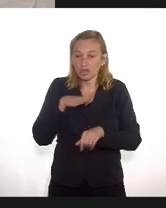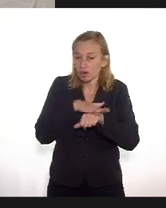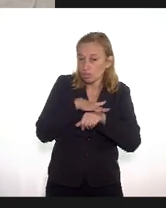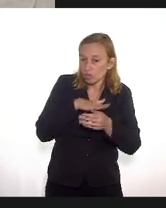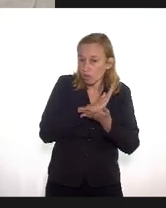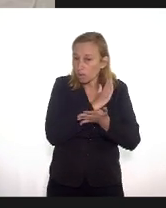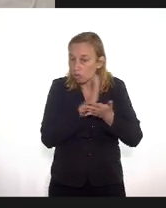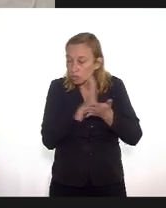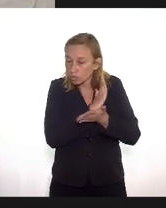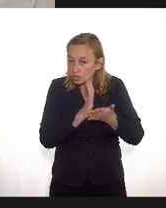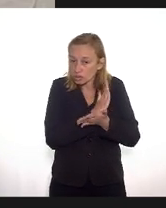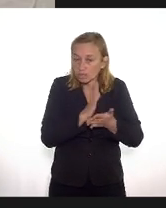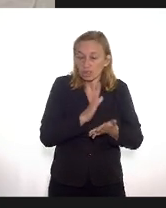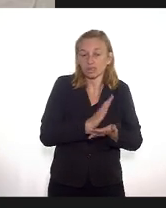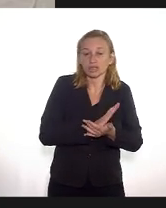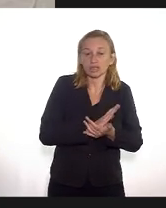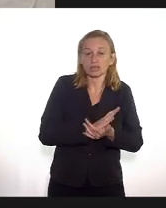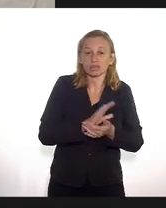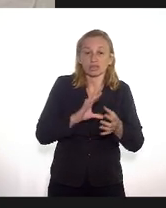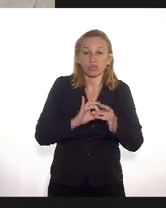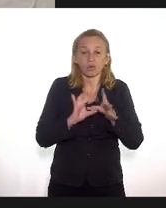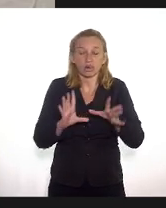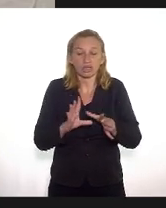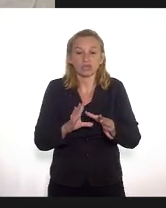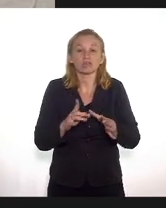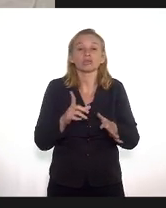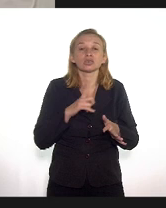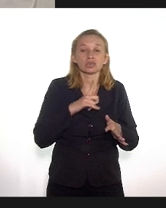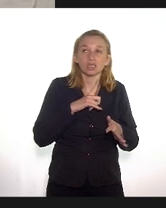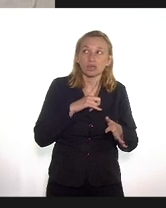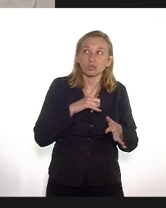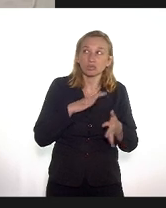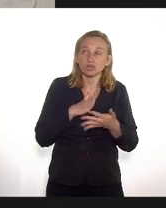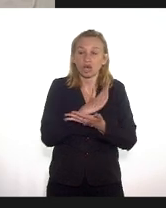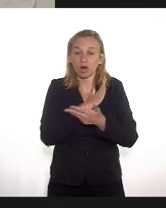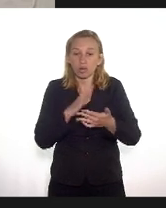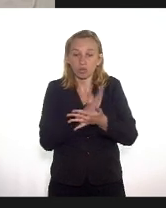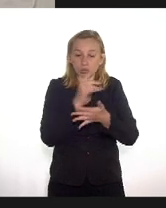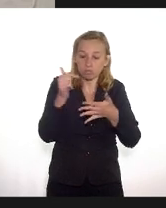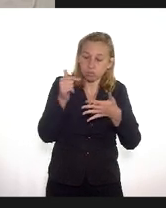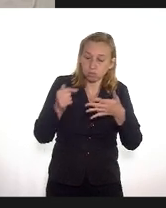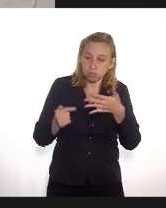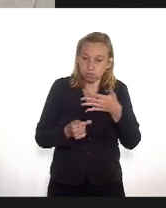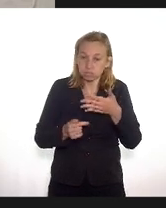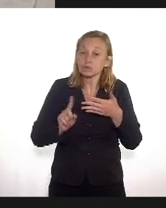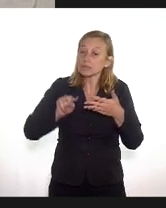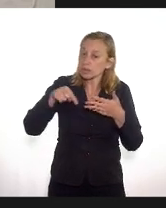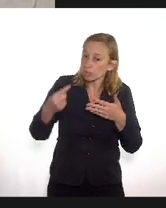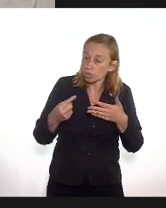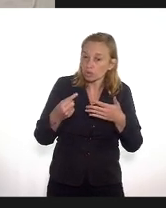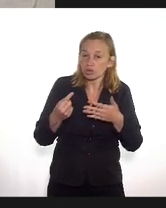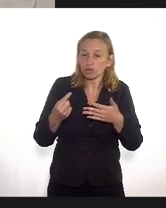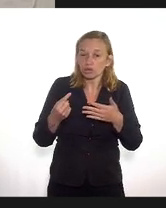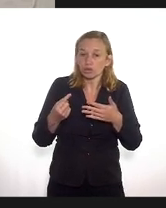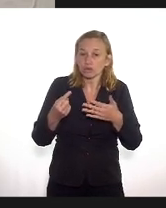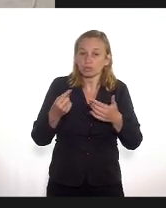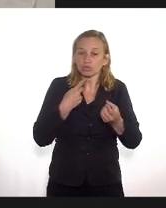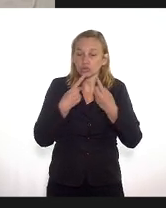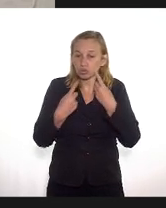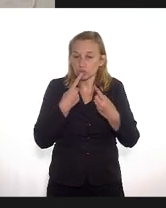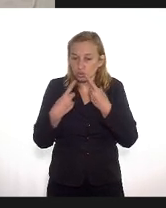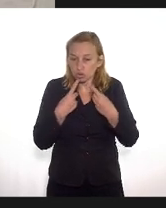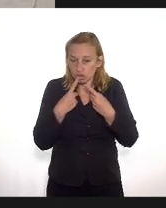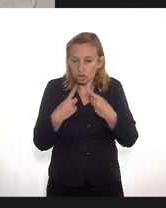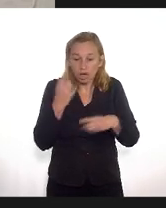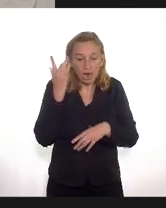sobre a PL da democratização, nós temos alguns pontos que nós depois vamos colocar em discussão, que